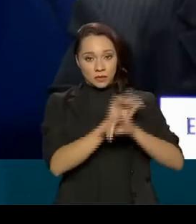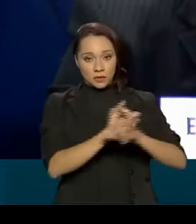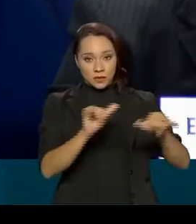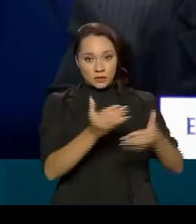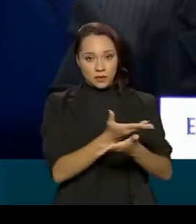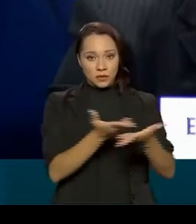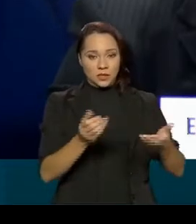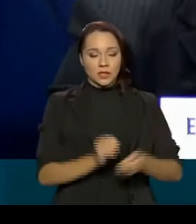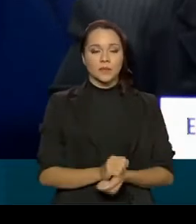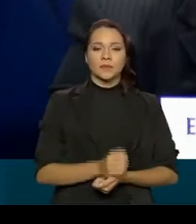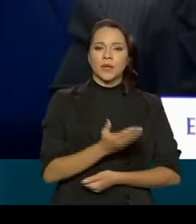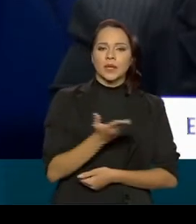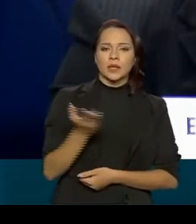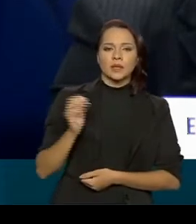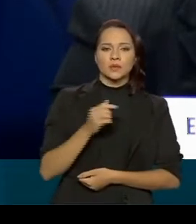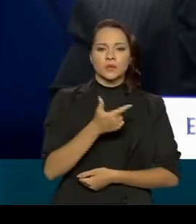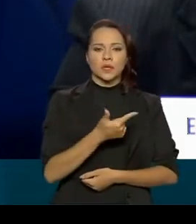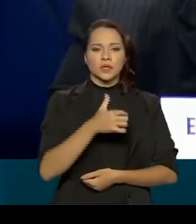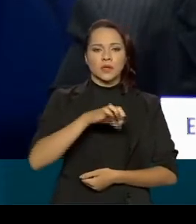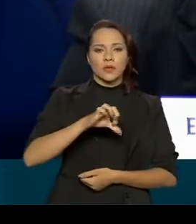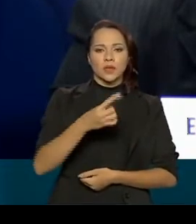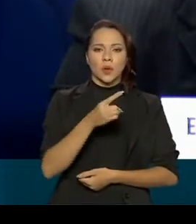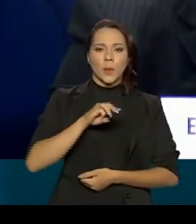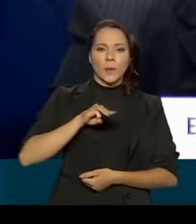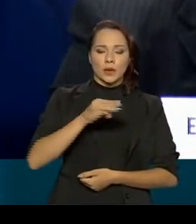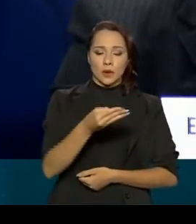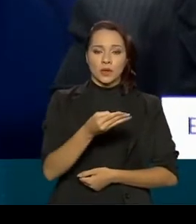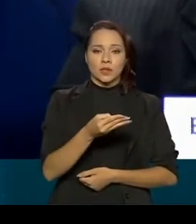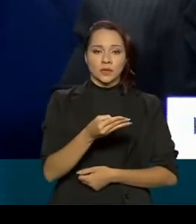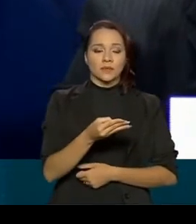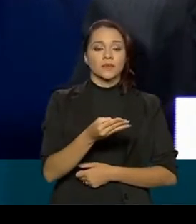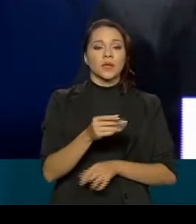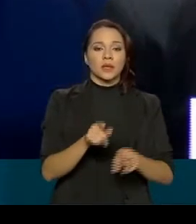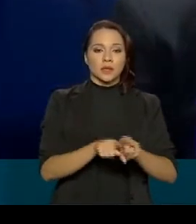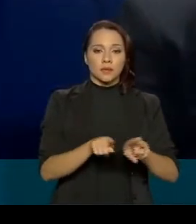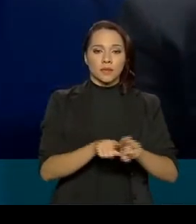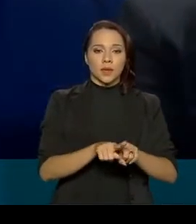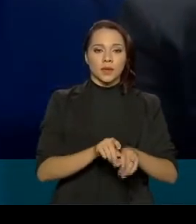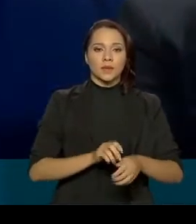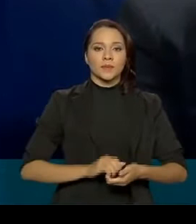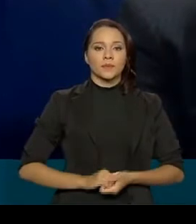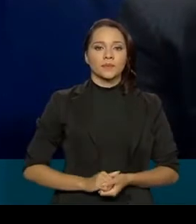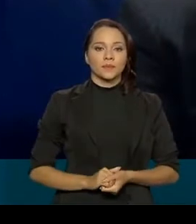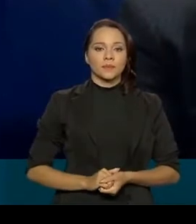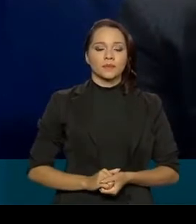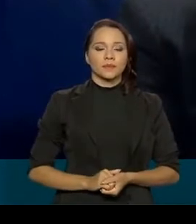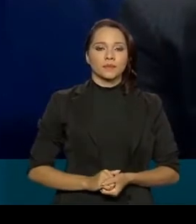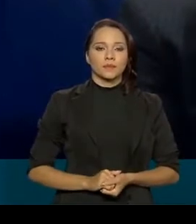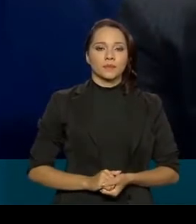senhores, desses 291 milhões de outorga e...